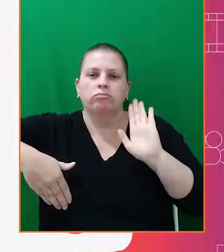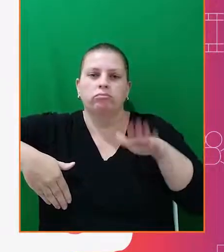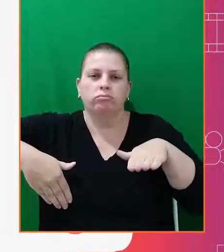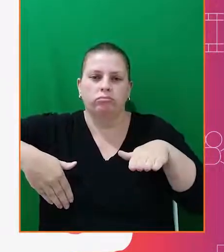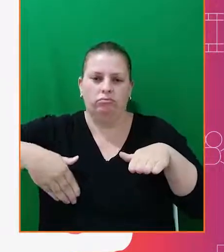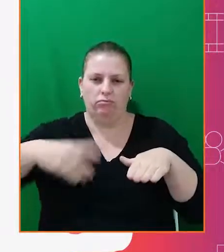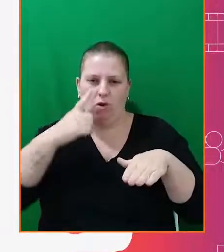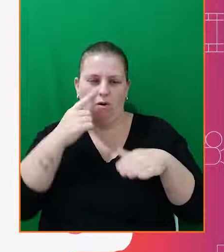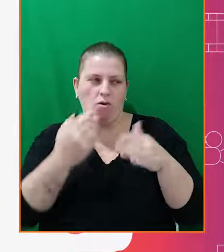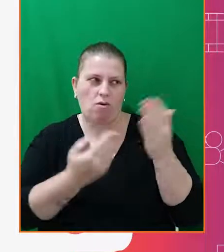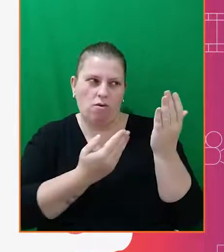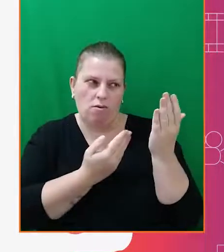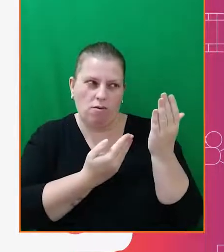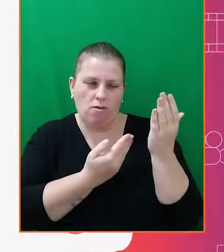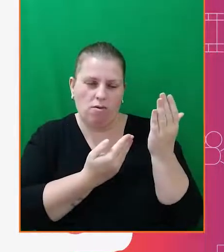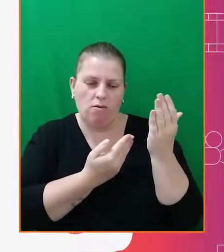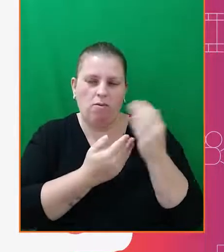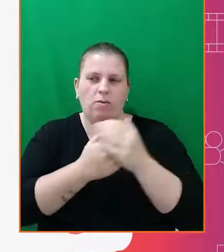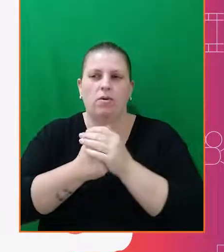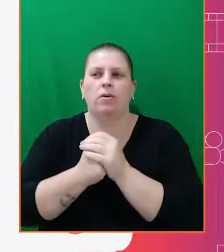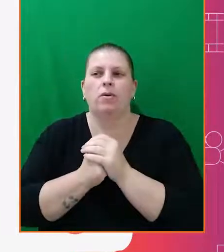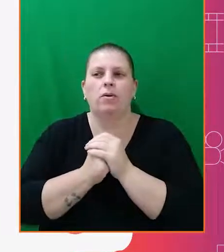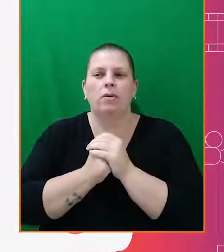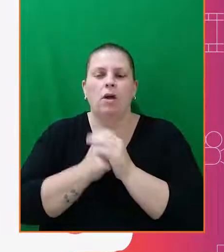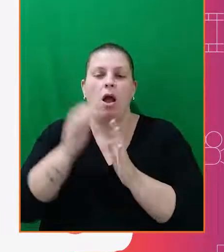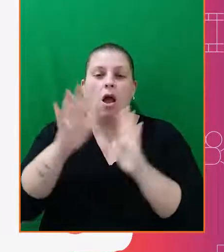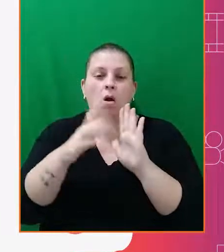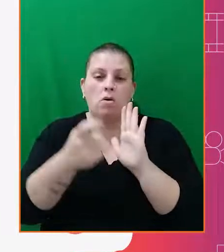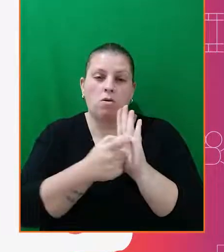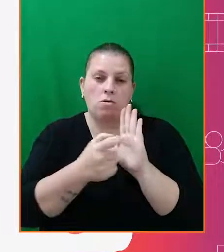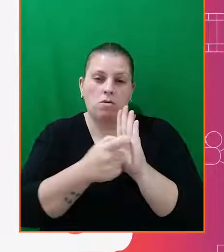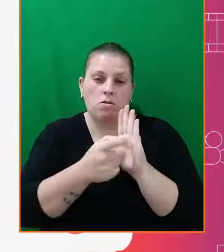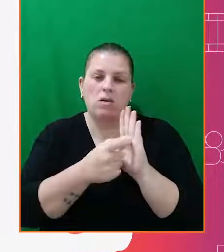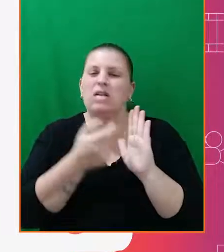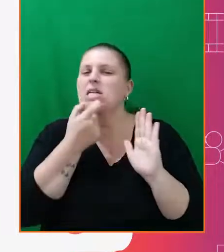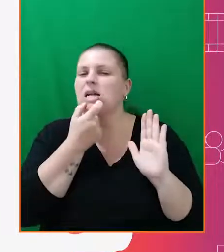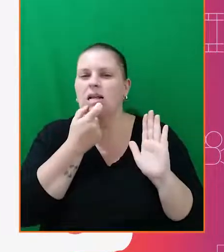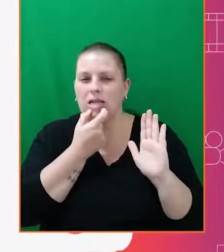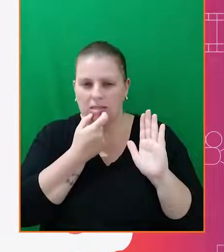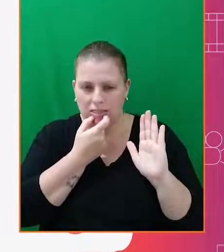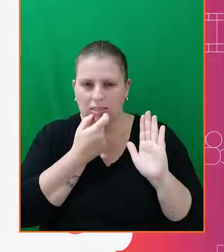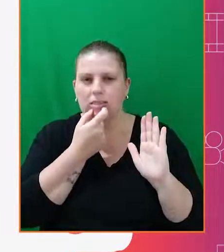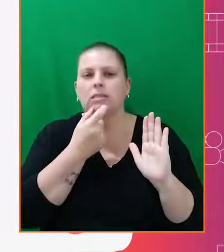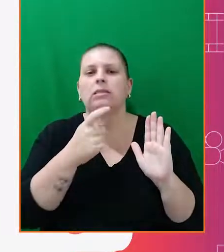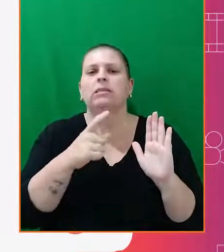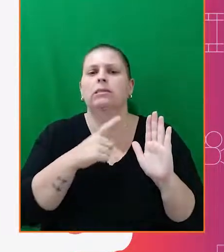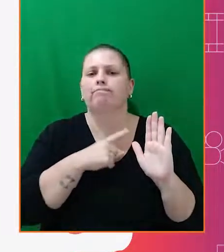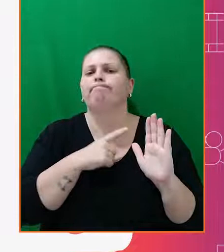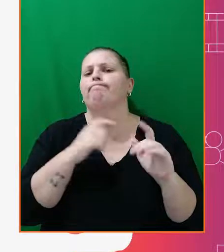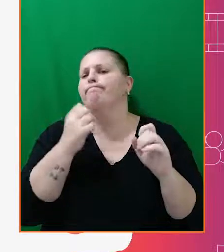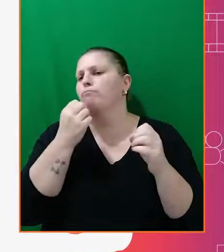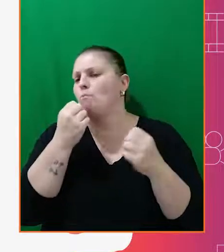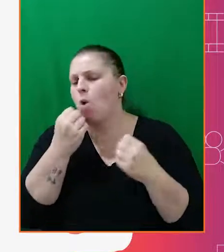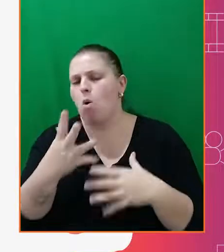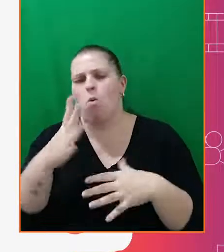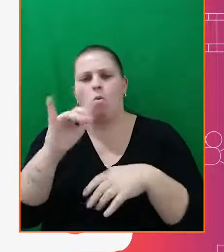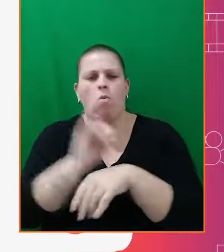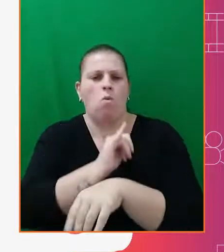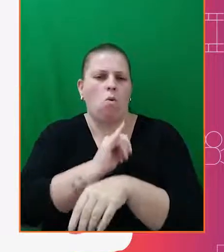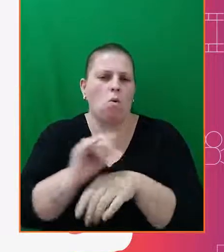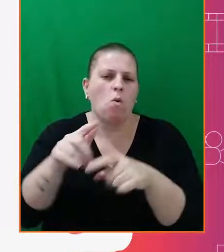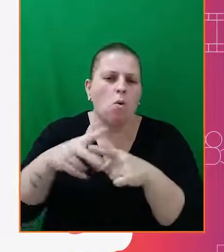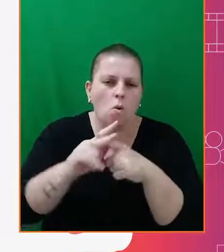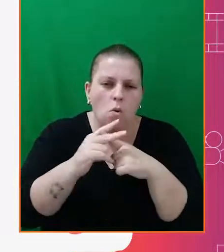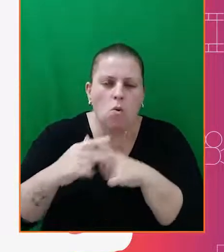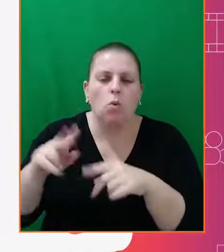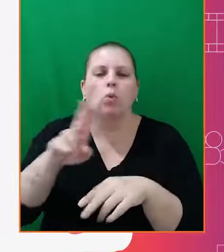movimentos. Alguns softwares, né, como o Adobe Animate e o Harmony Boom, são ferramentas ótimas para